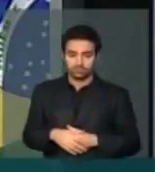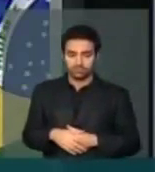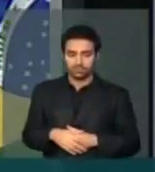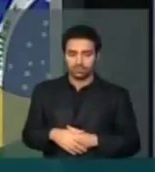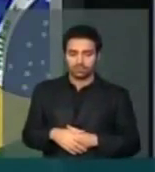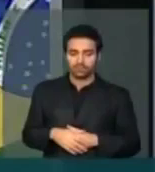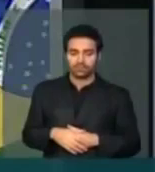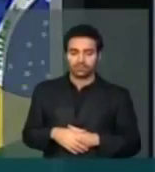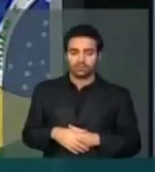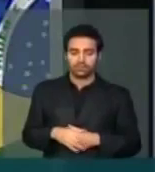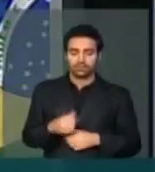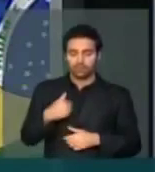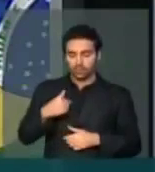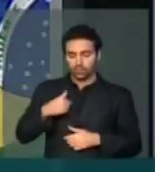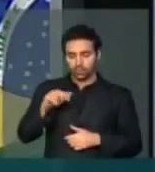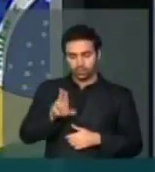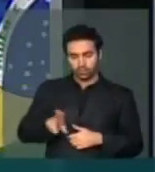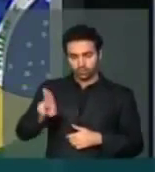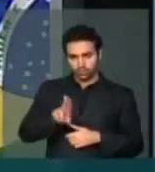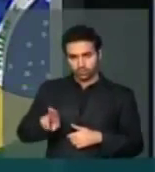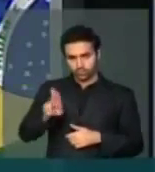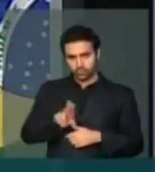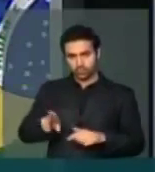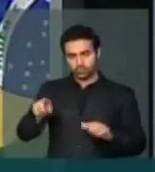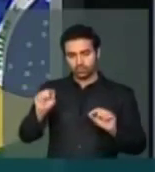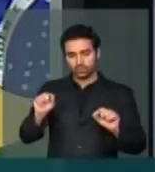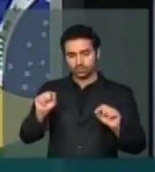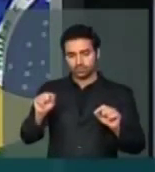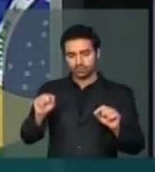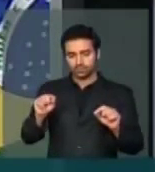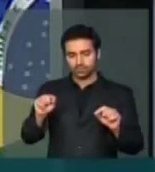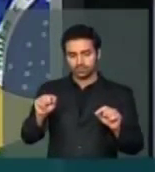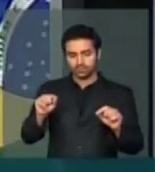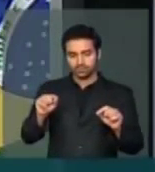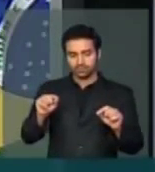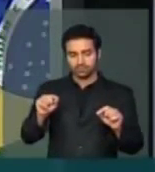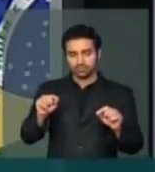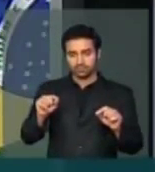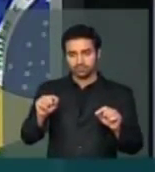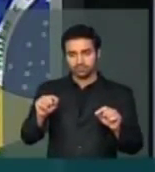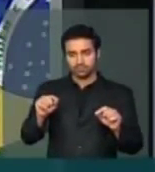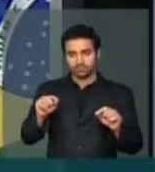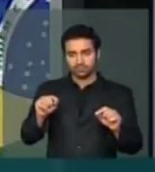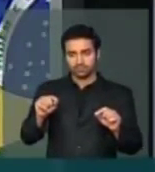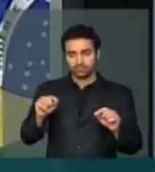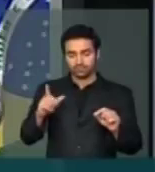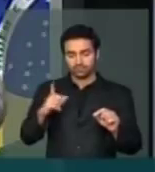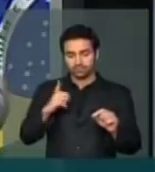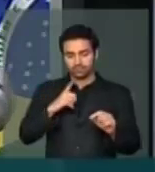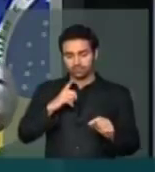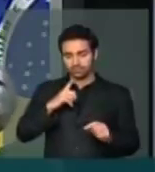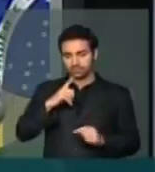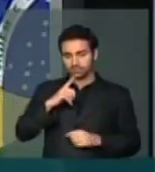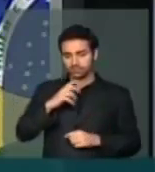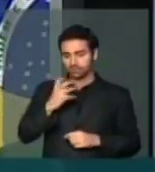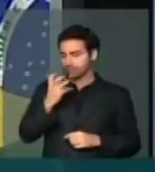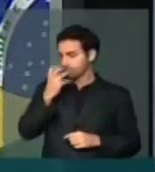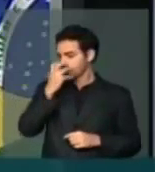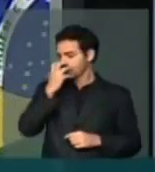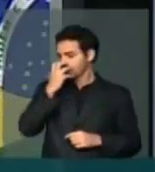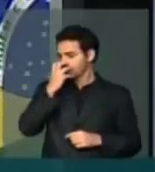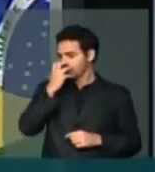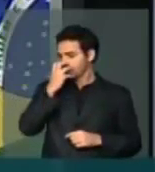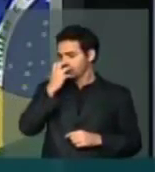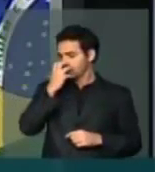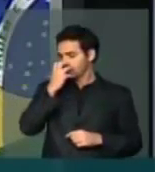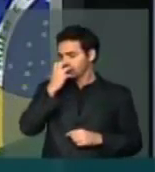Eu uso, meu caro deputado Luiz, aquele aparelho da apneia, o famoso